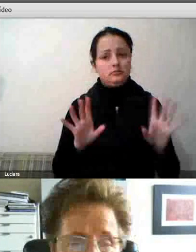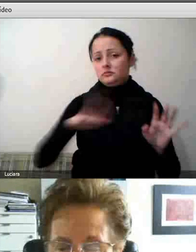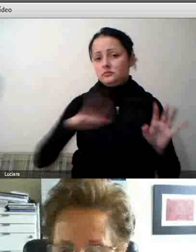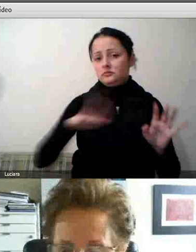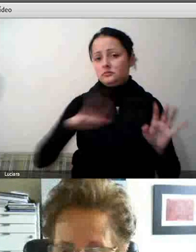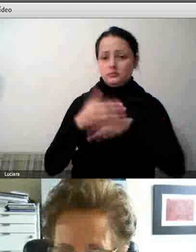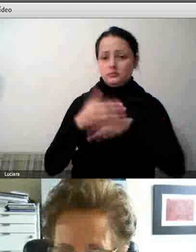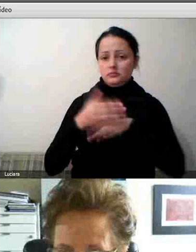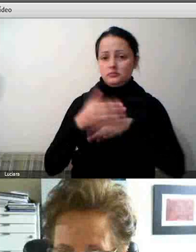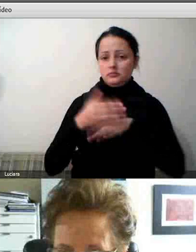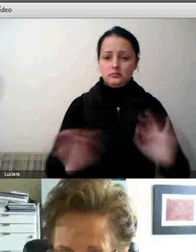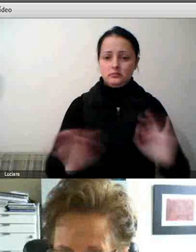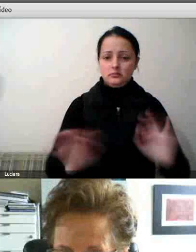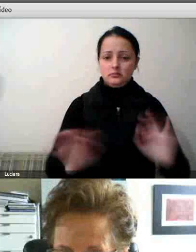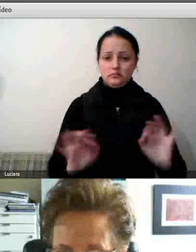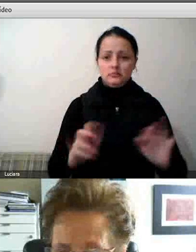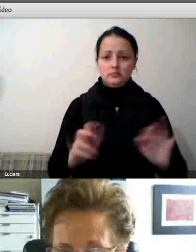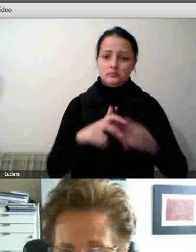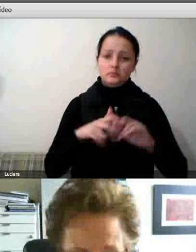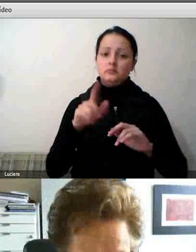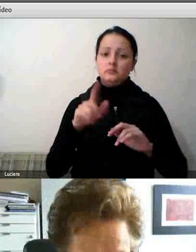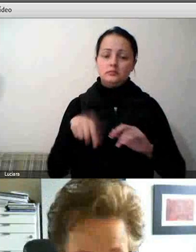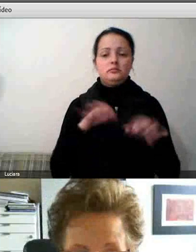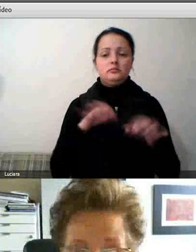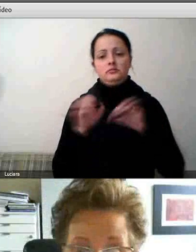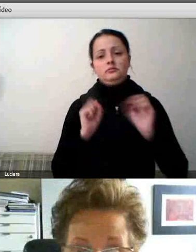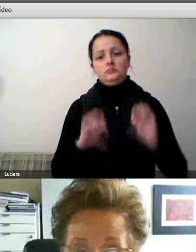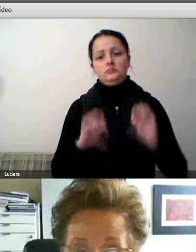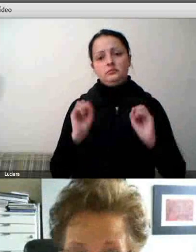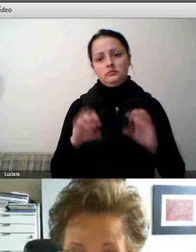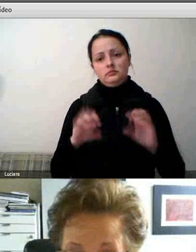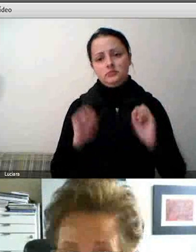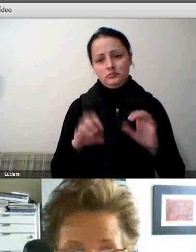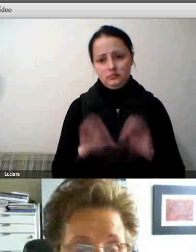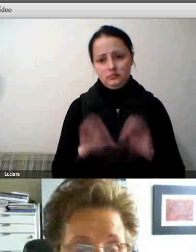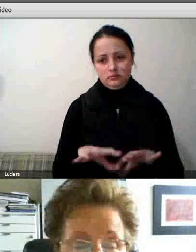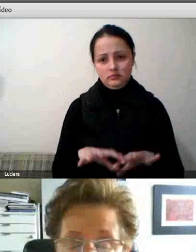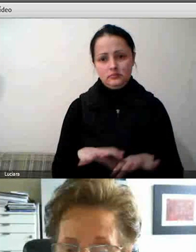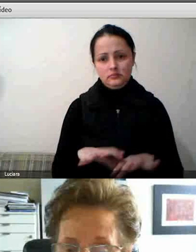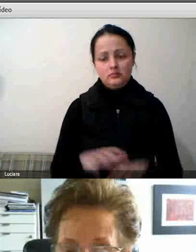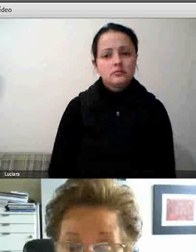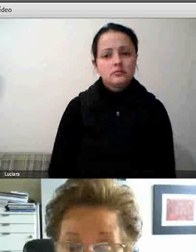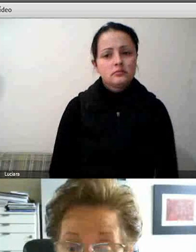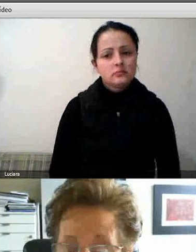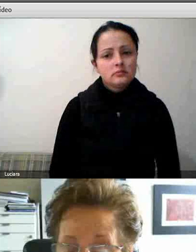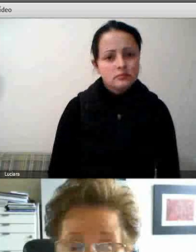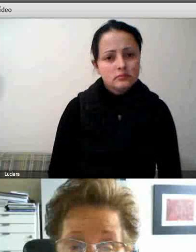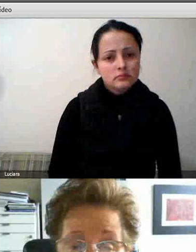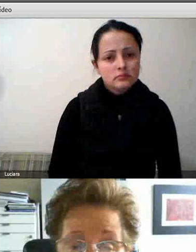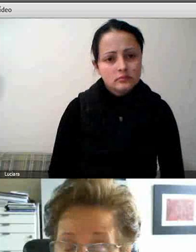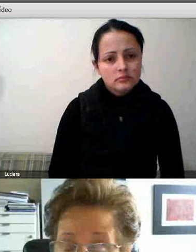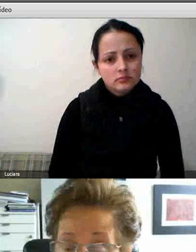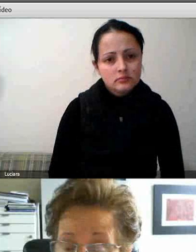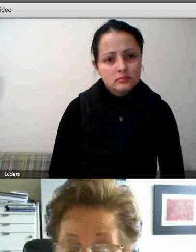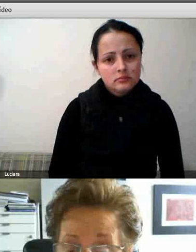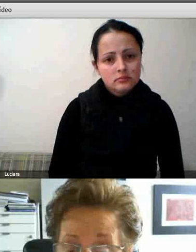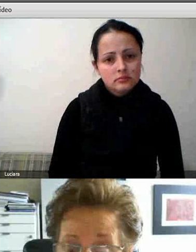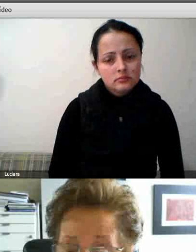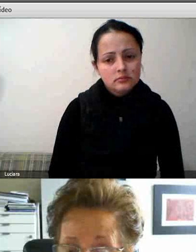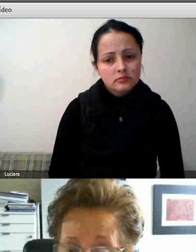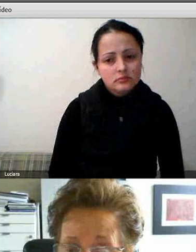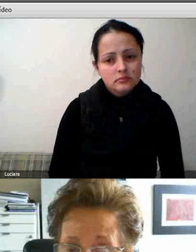as turmas. E projeto é apenas, não é um problema do aluno, é um tópico que a gente quer que eles façam. Quem